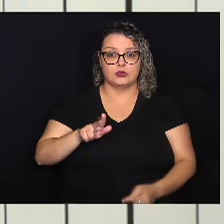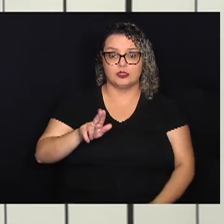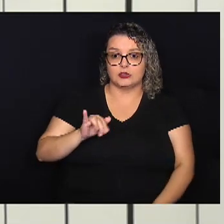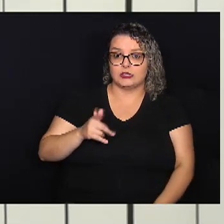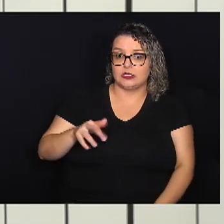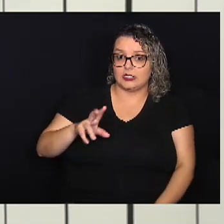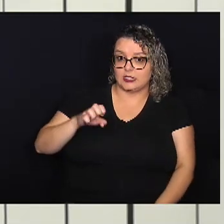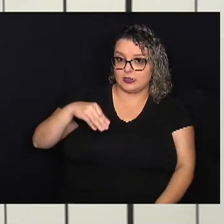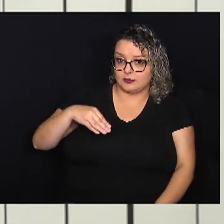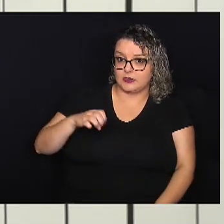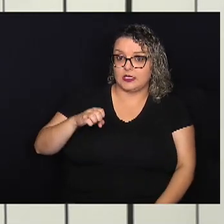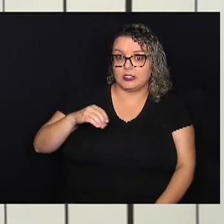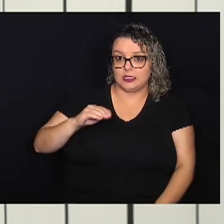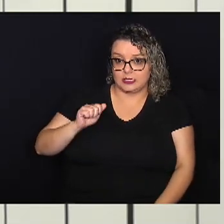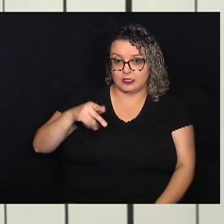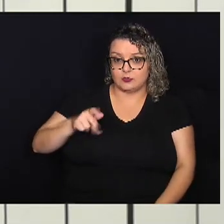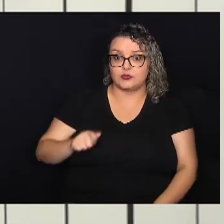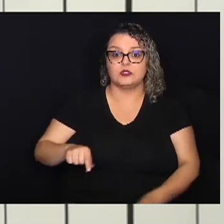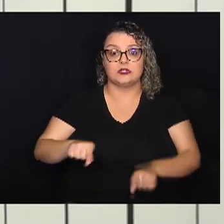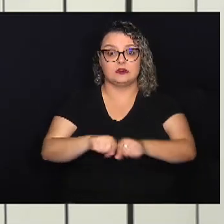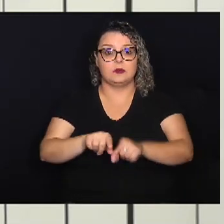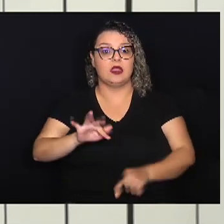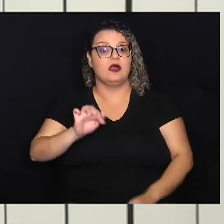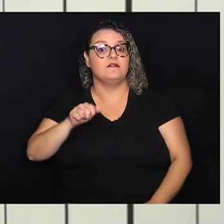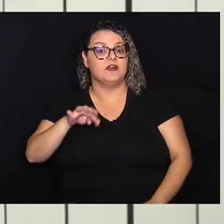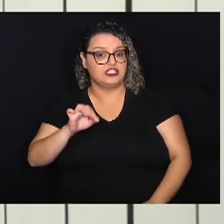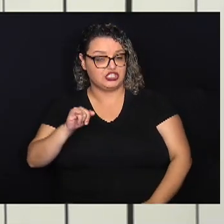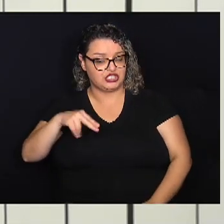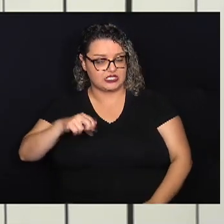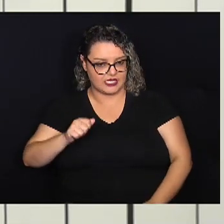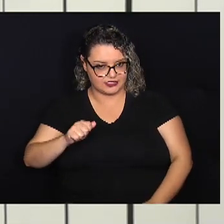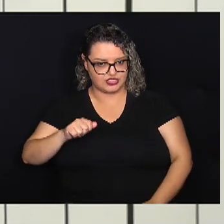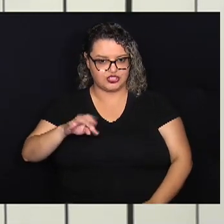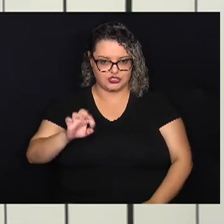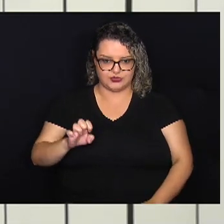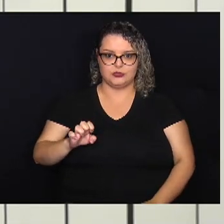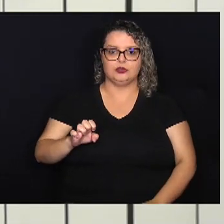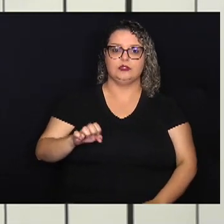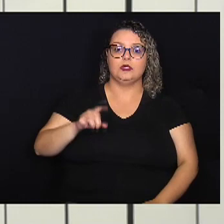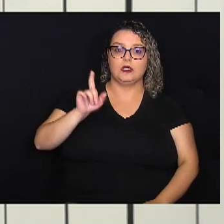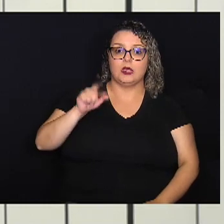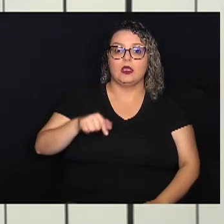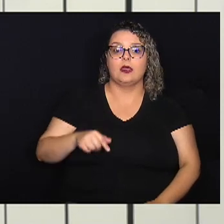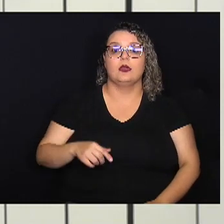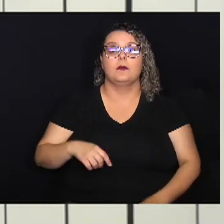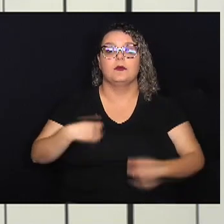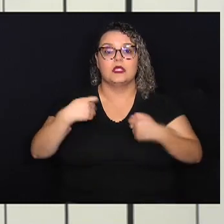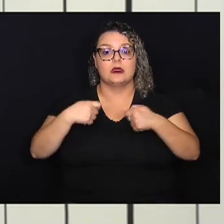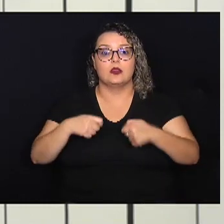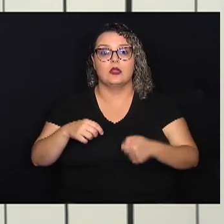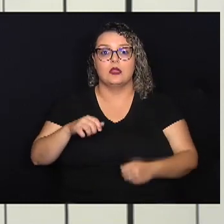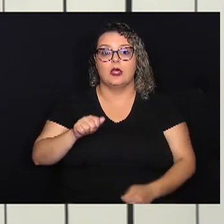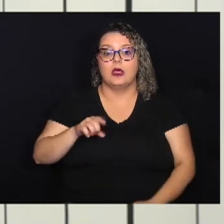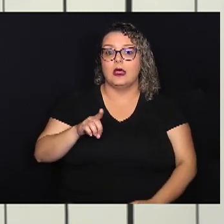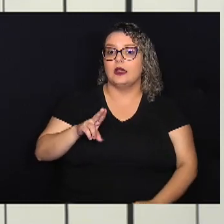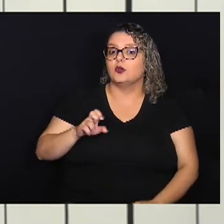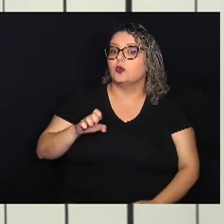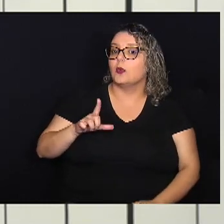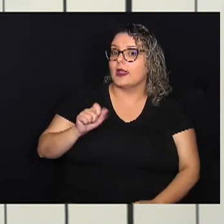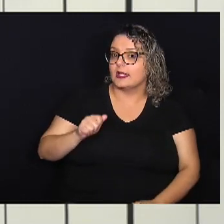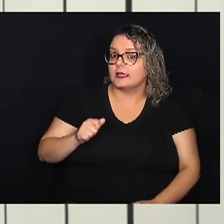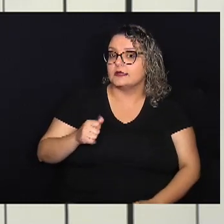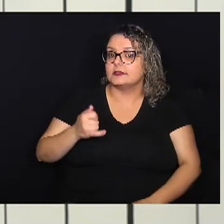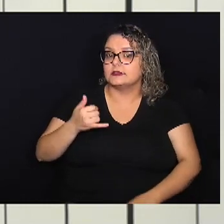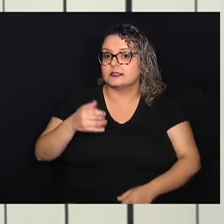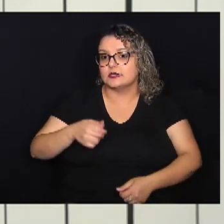Campos e João Marcos Fantinatti. A ação é necessária para o içamento de aduelas de concreto com uso